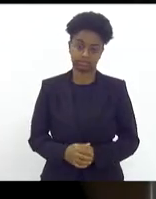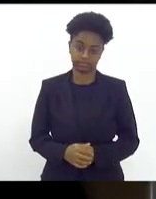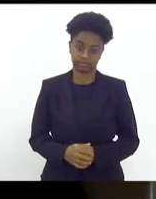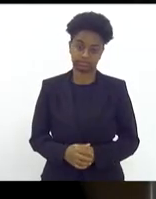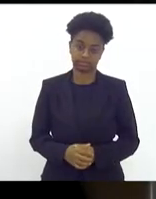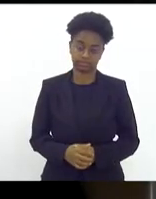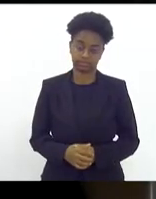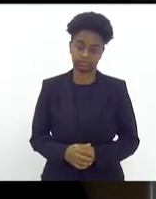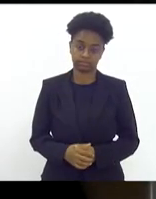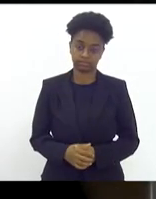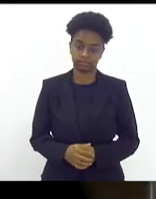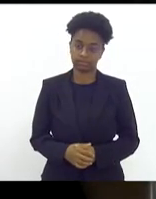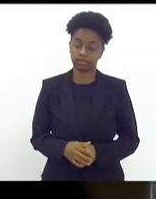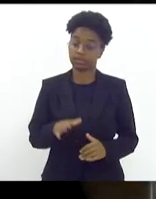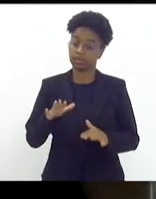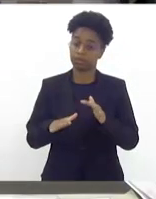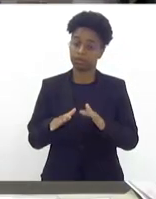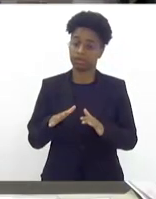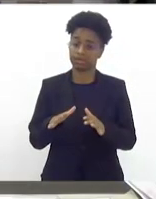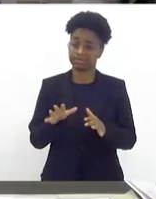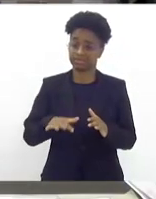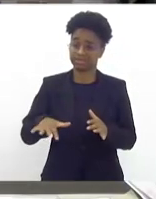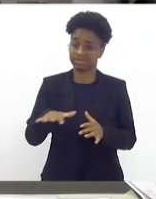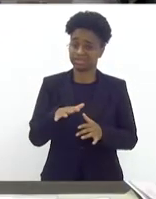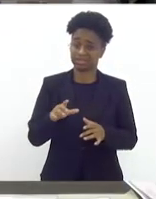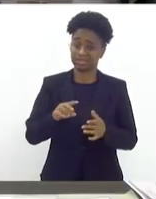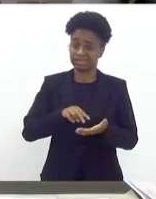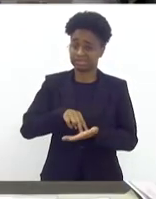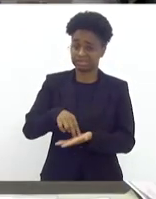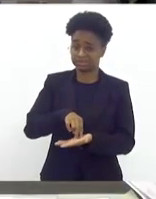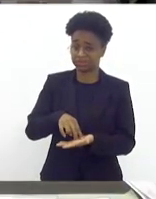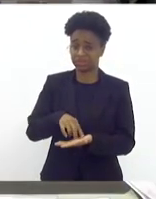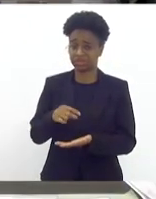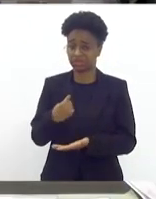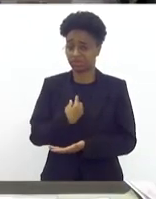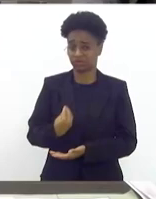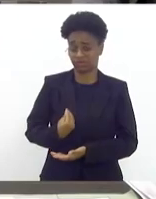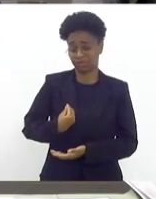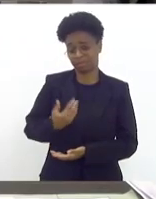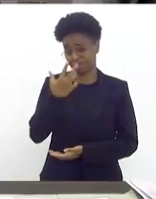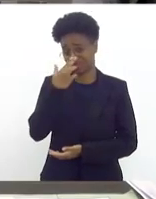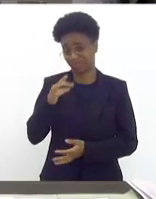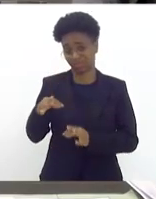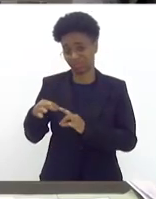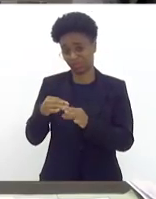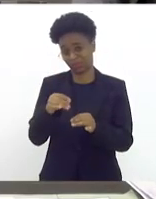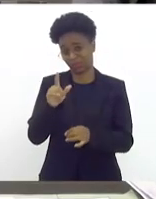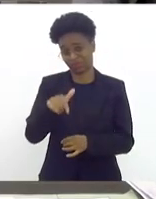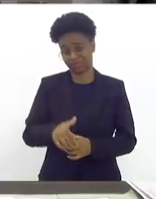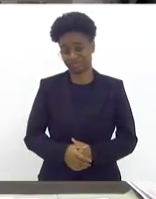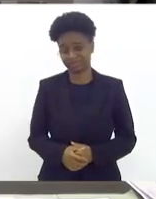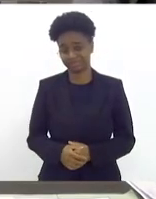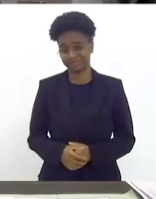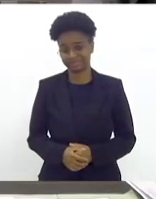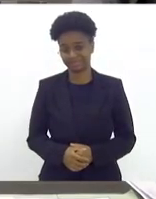Dado ao ambiente, né, de insegurança que nós vivemos, todas são. Né? Muito boa. É um rótulo que pegou. Esses